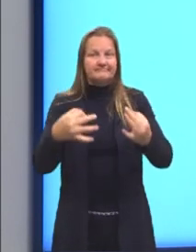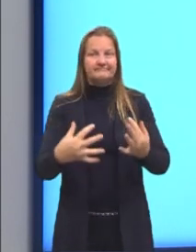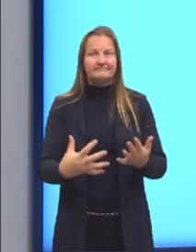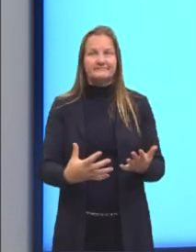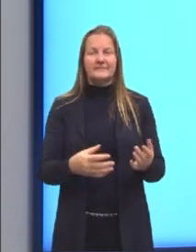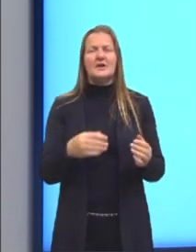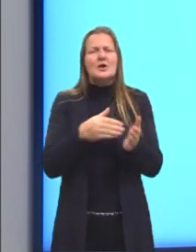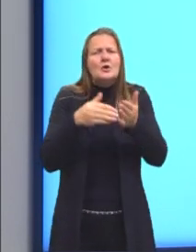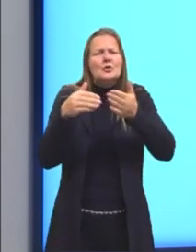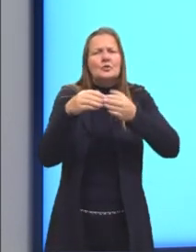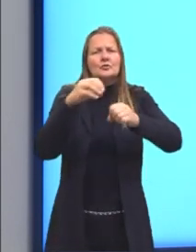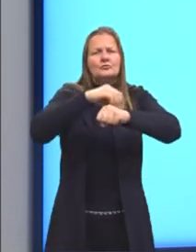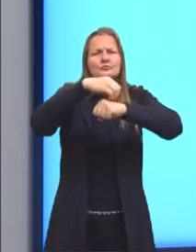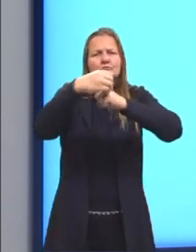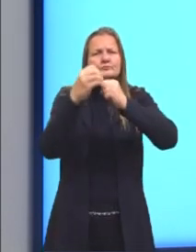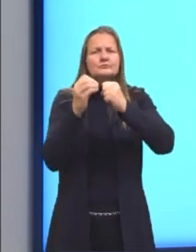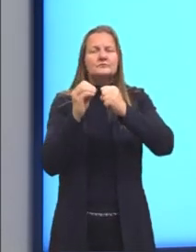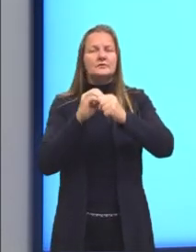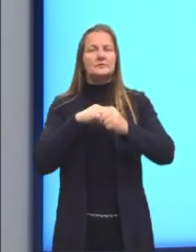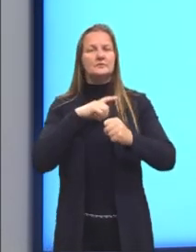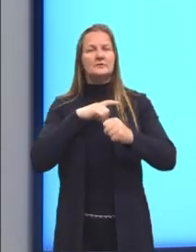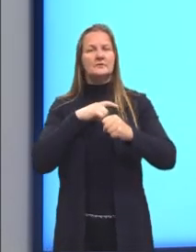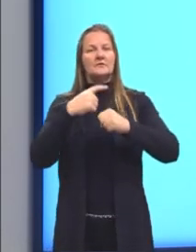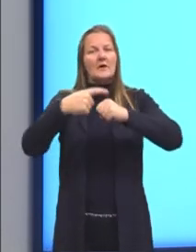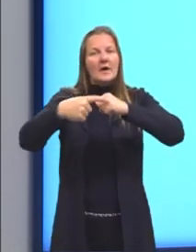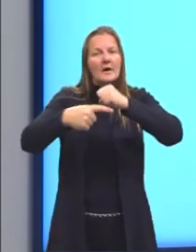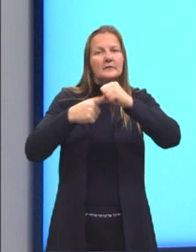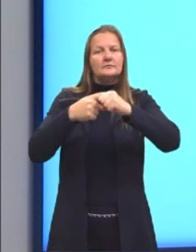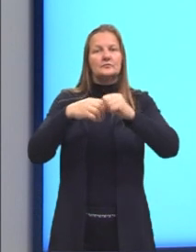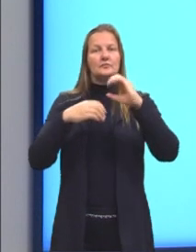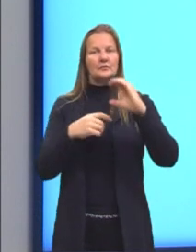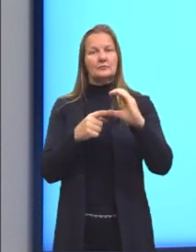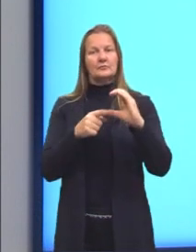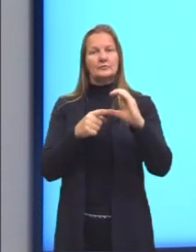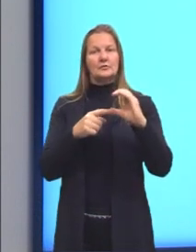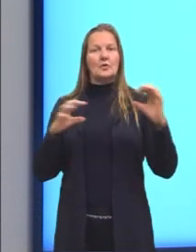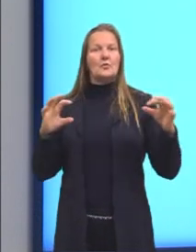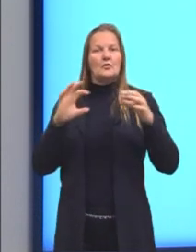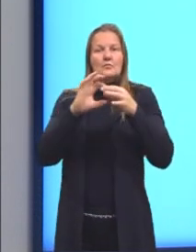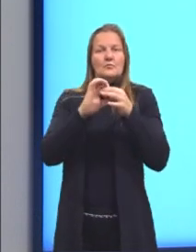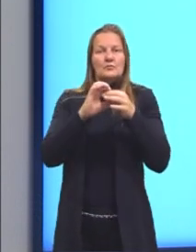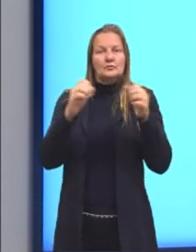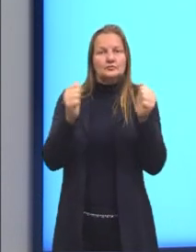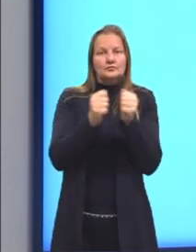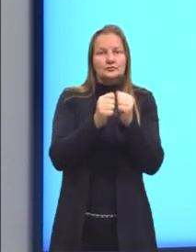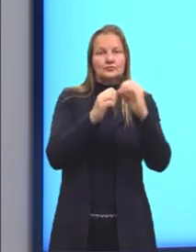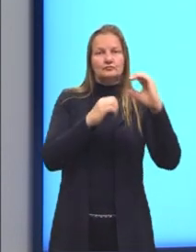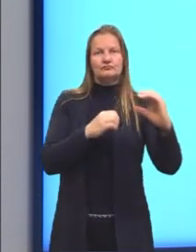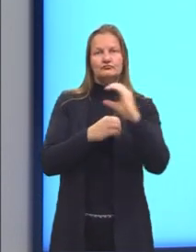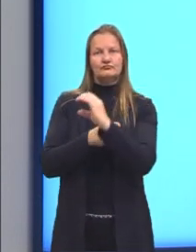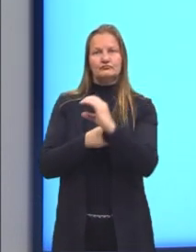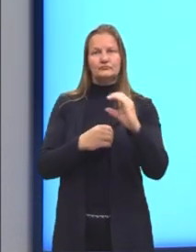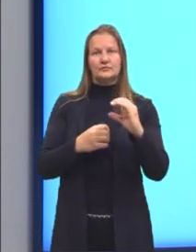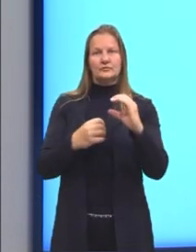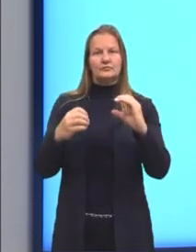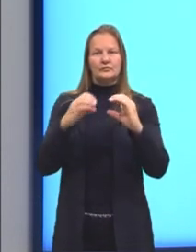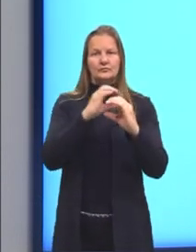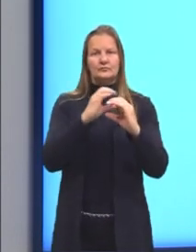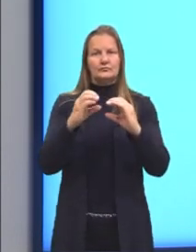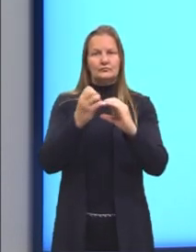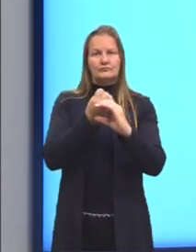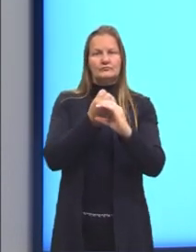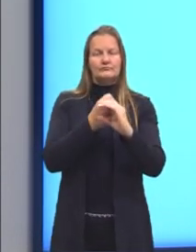só aquelas moléculas formadas por átomos de carbono que estão ligados entre si as famosas cadeias